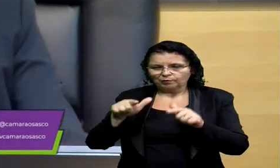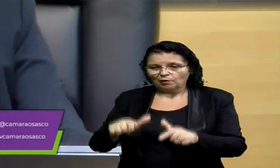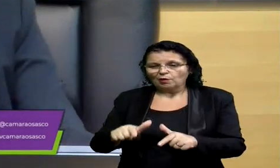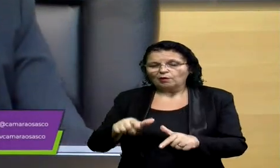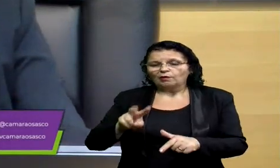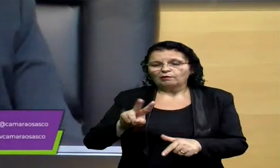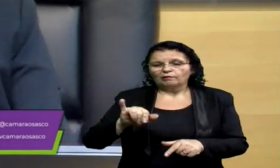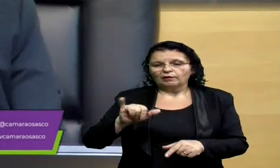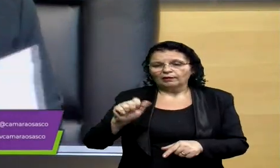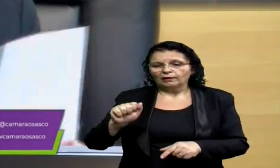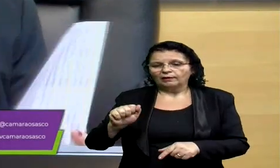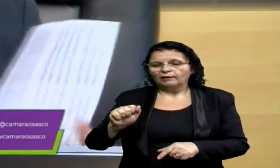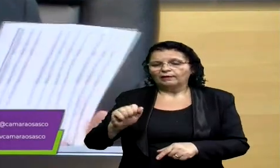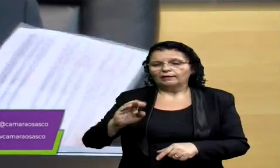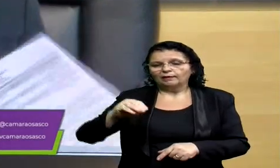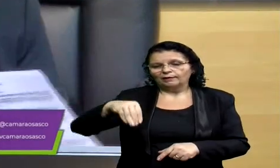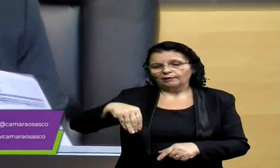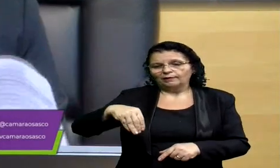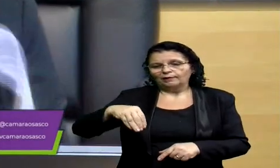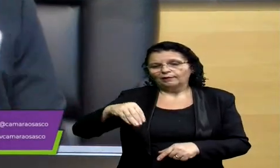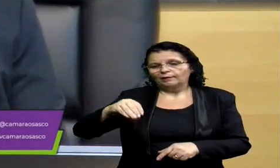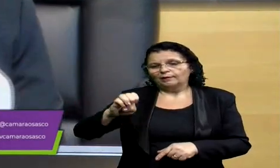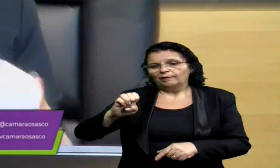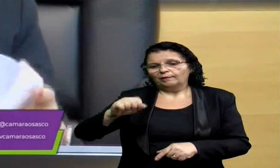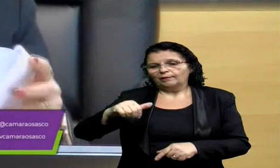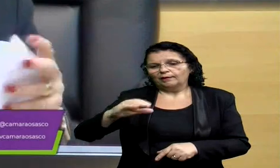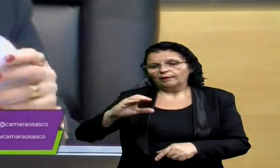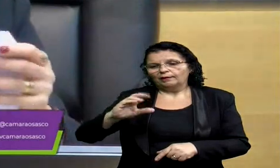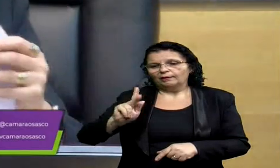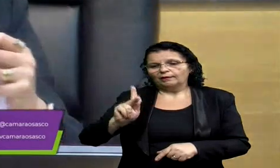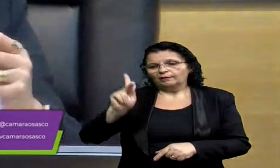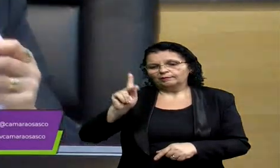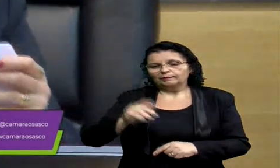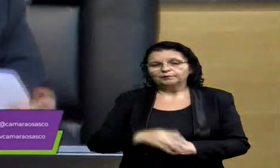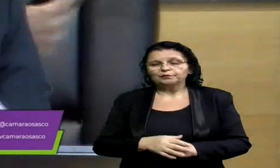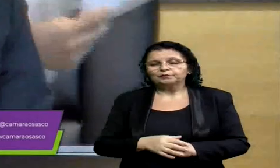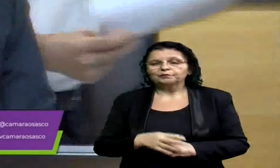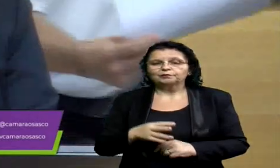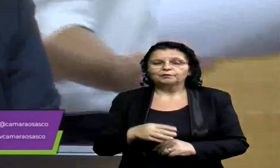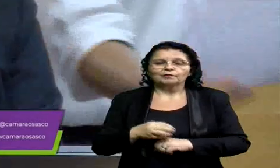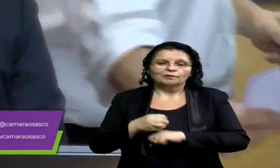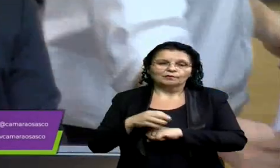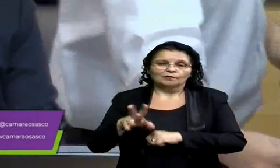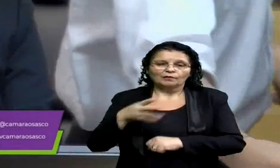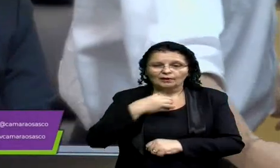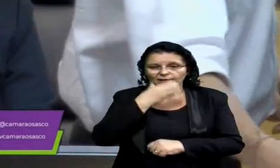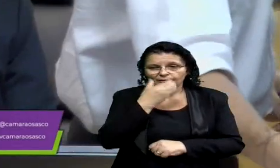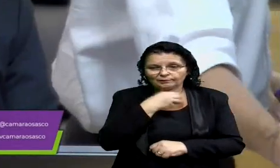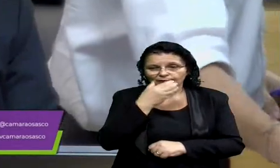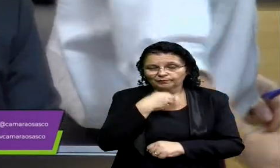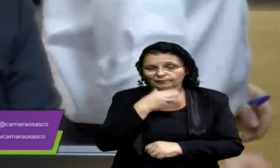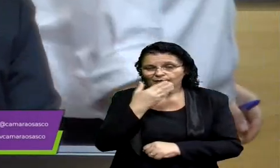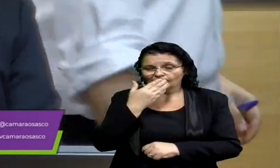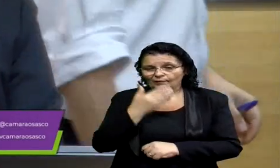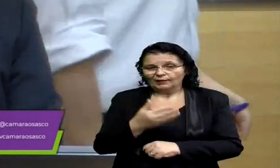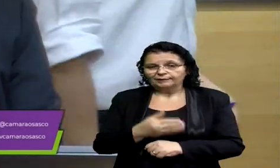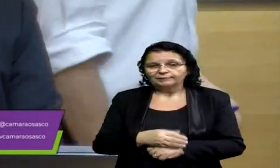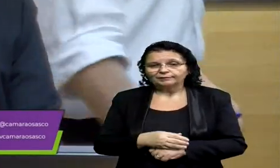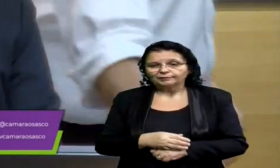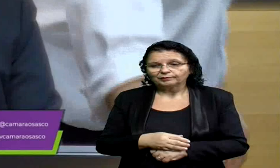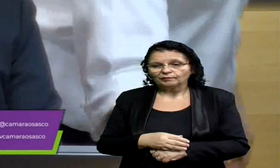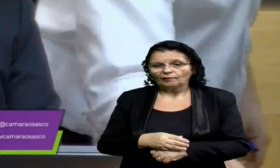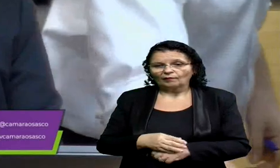Sampaio indicação do vereador e Presidente desta casa Carmo Bastos que solicita reparo de